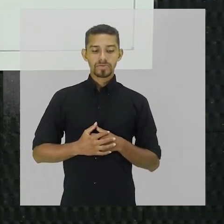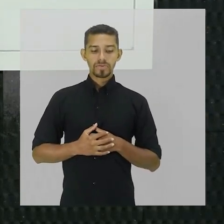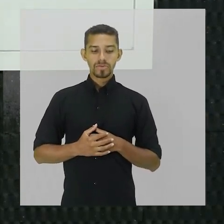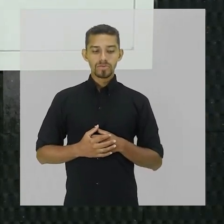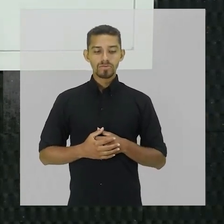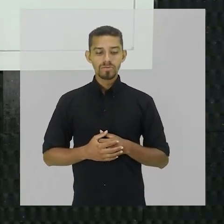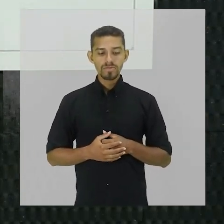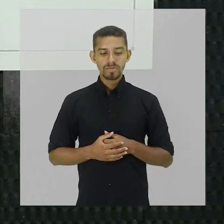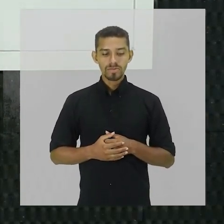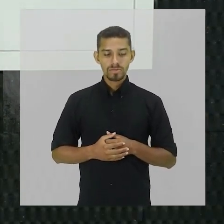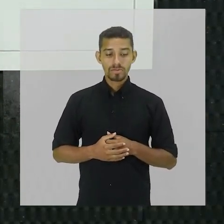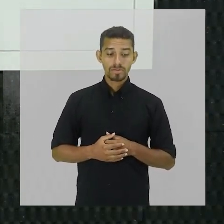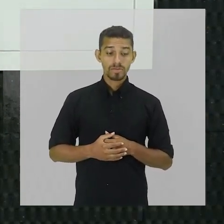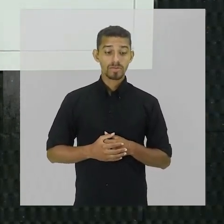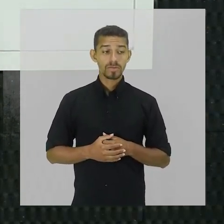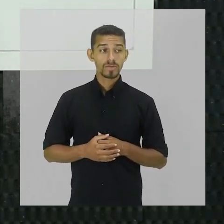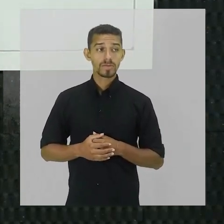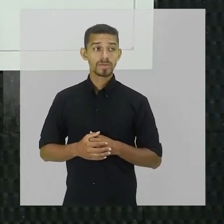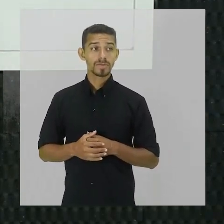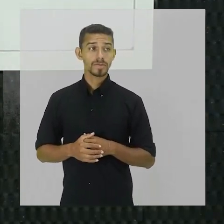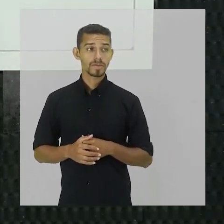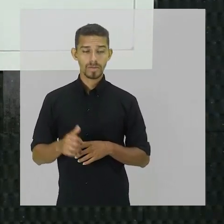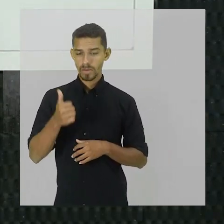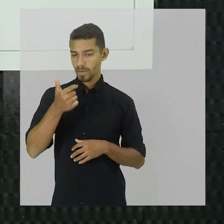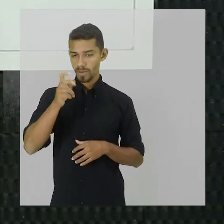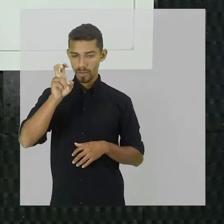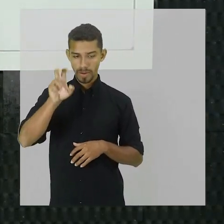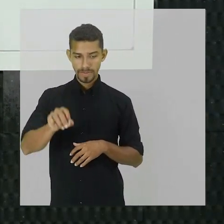Isso? Aí você vai ter 150